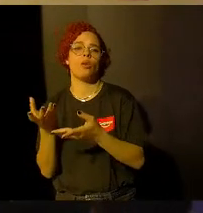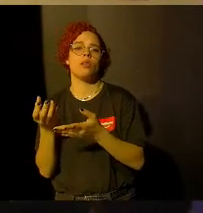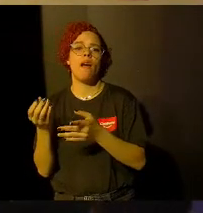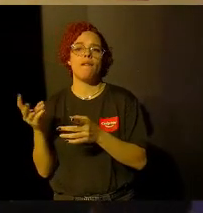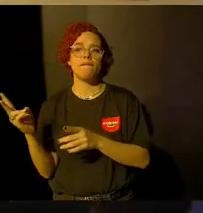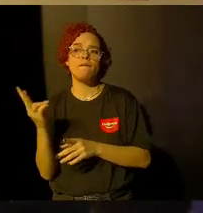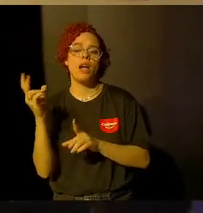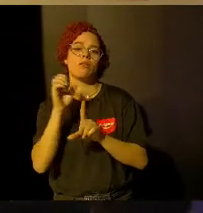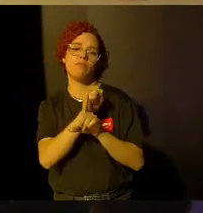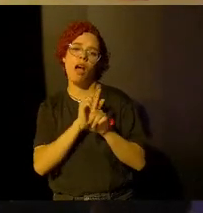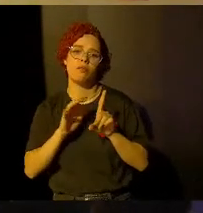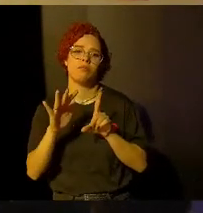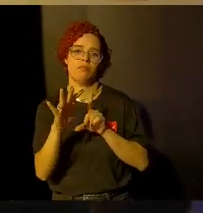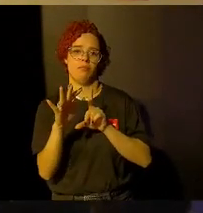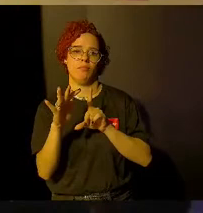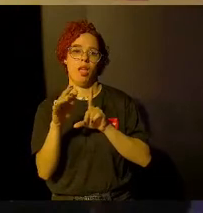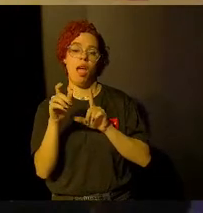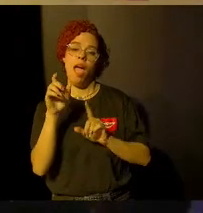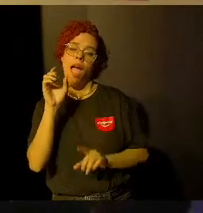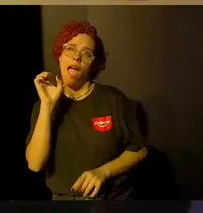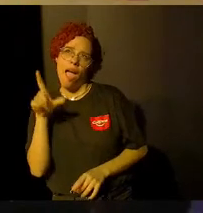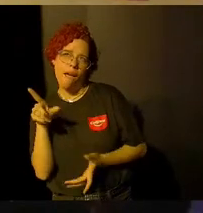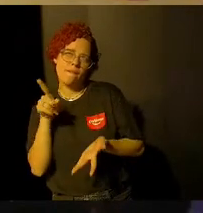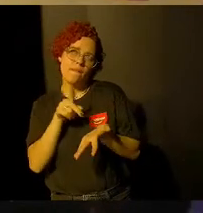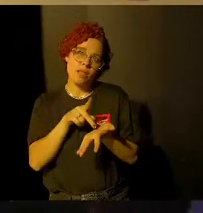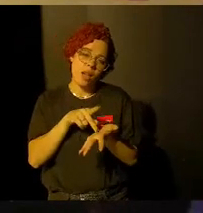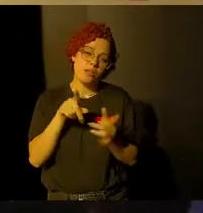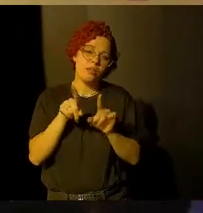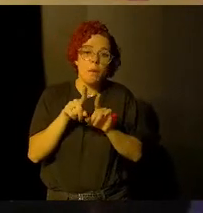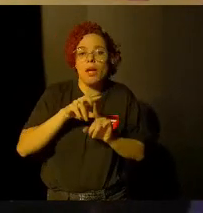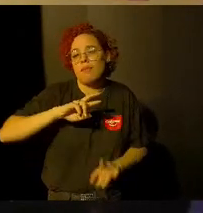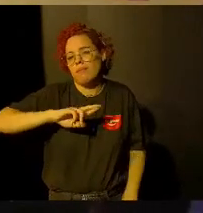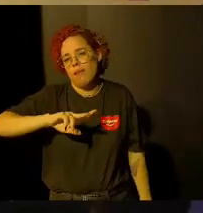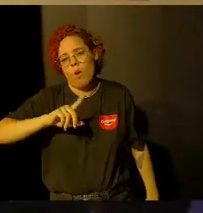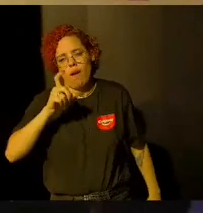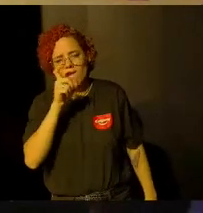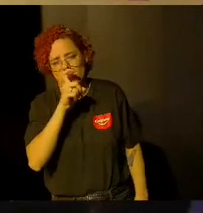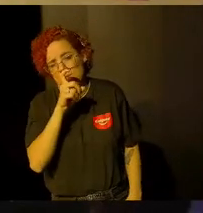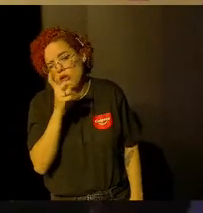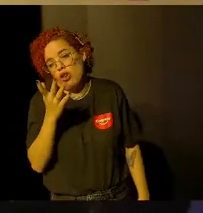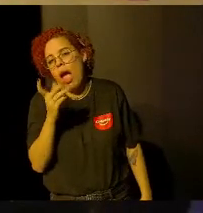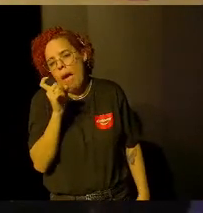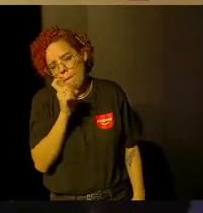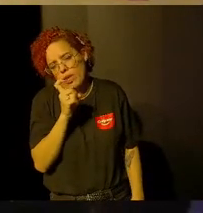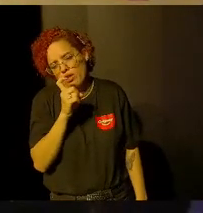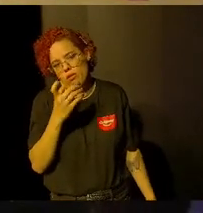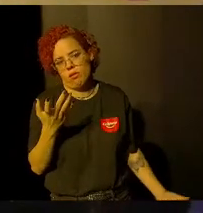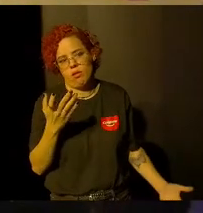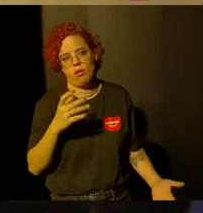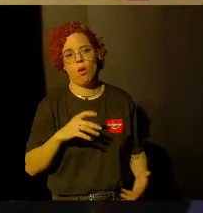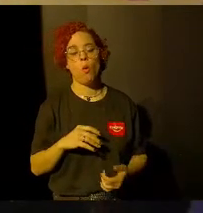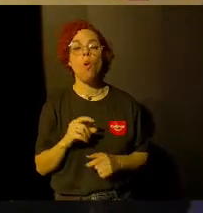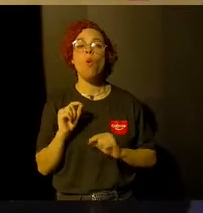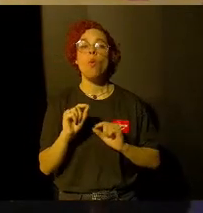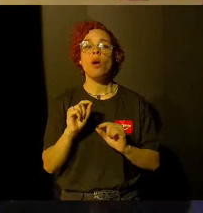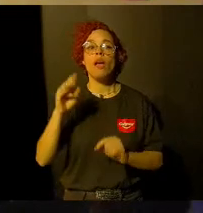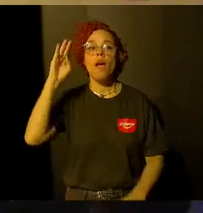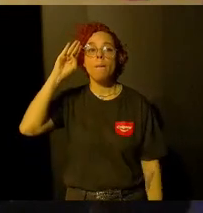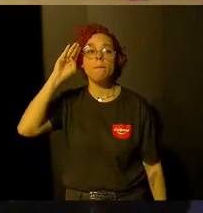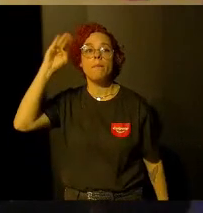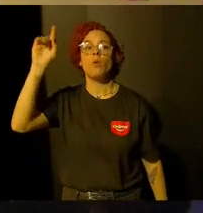é verdade e não é verdade o que me parece muito fundamental é o que fazer